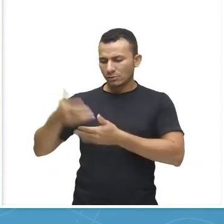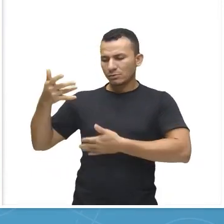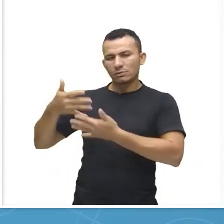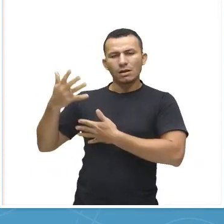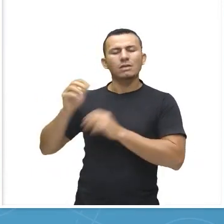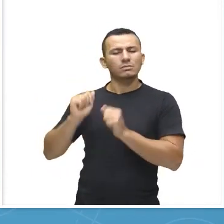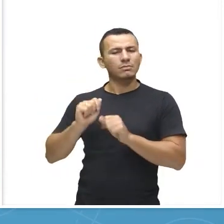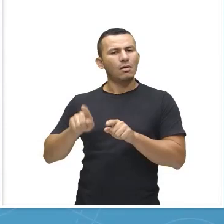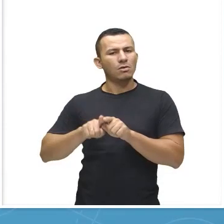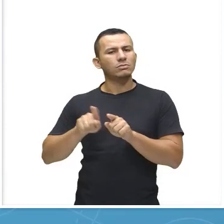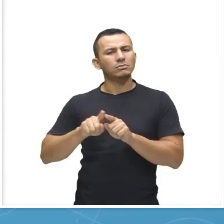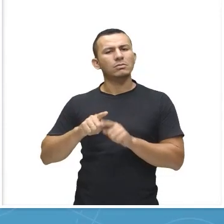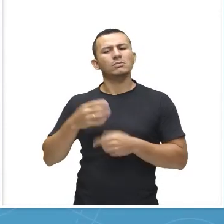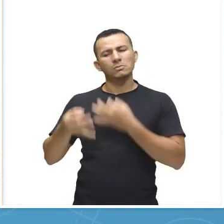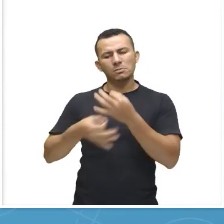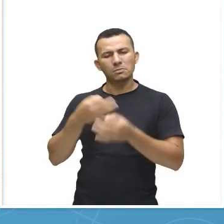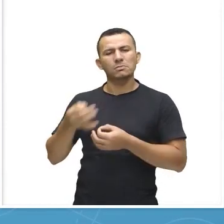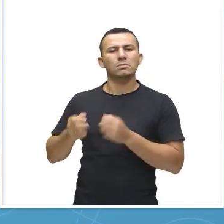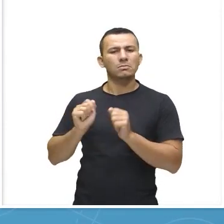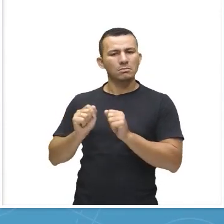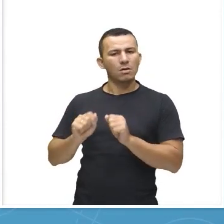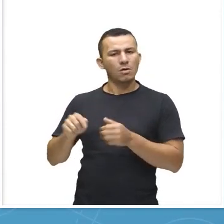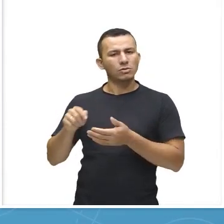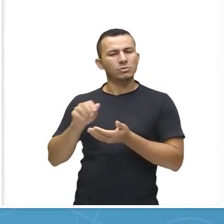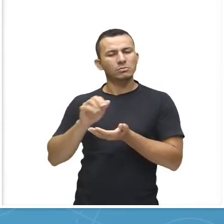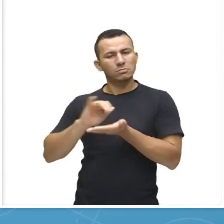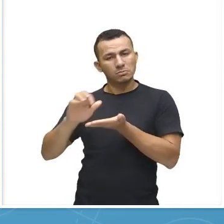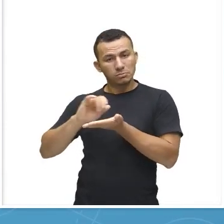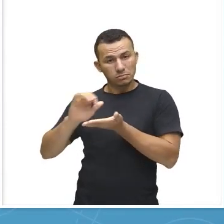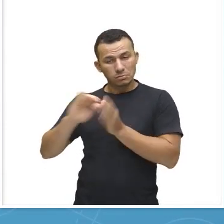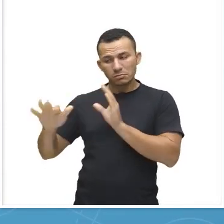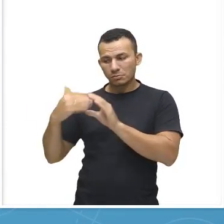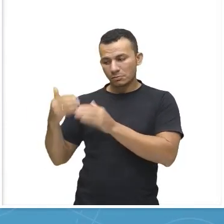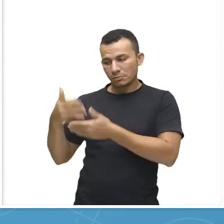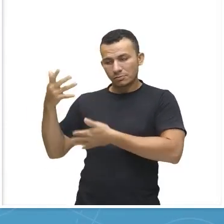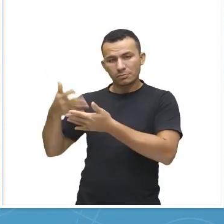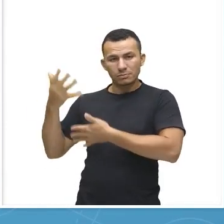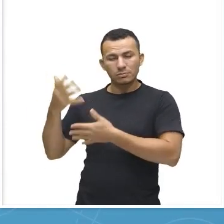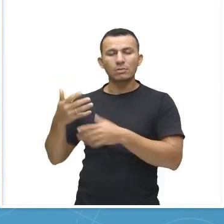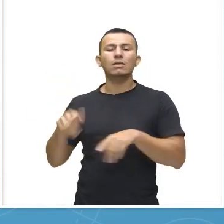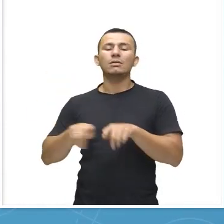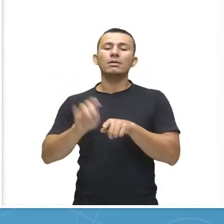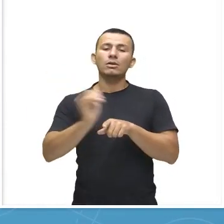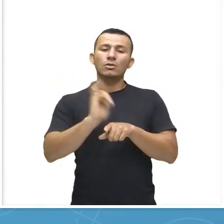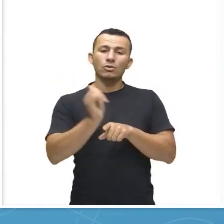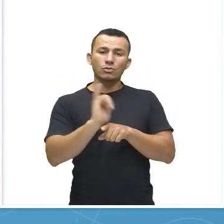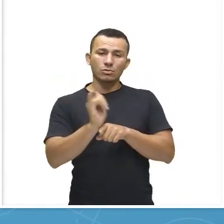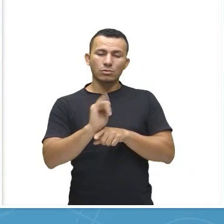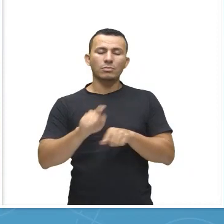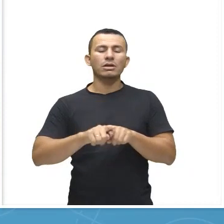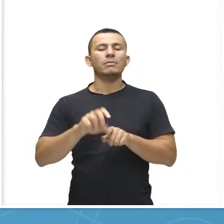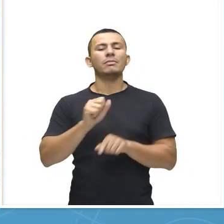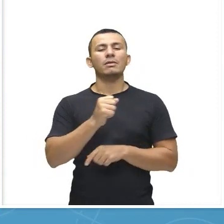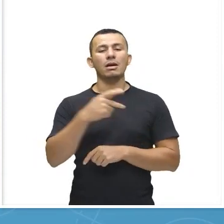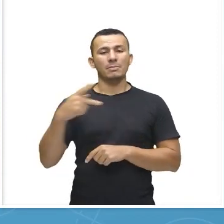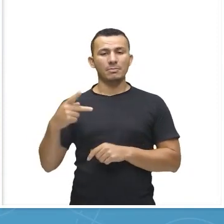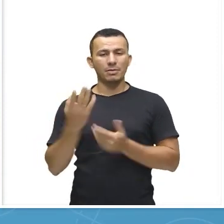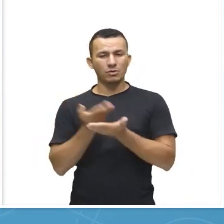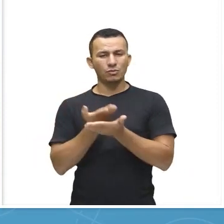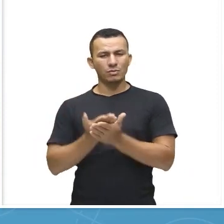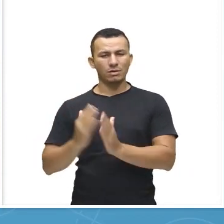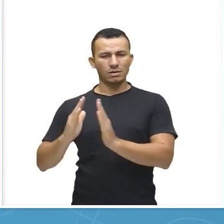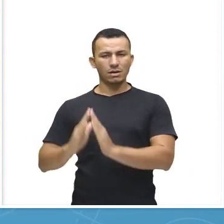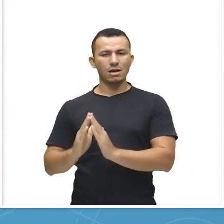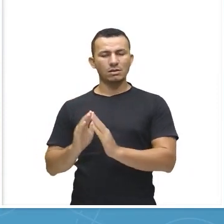pode falar também, você pode escrever, na verdade, desculpa, pode escrever no nosso chat pelo YouTube e pelo aplicativo do Aula em Casa, tá bom?